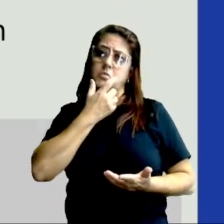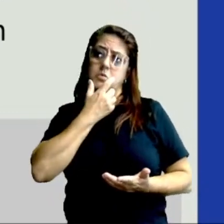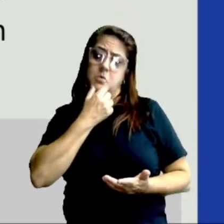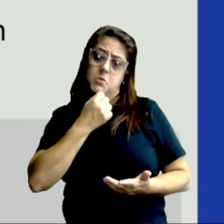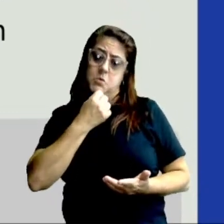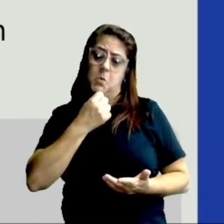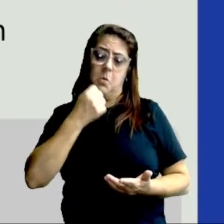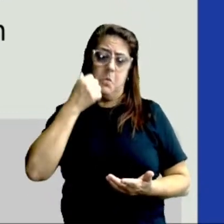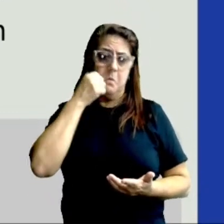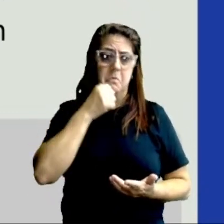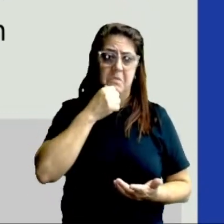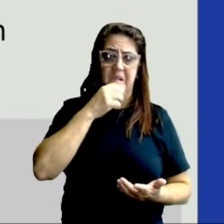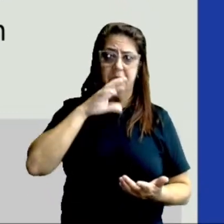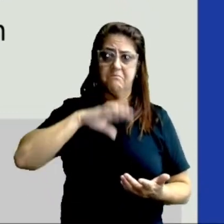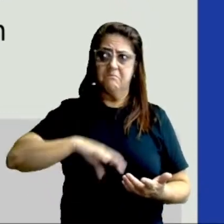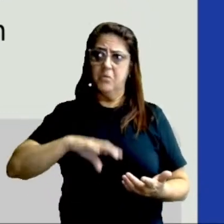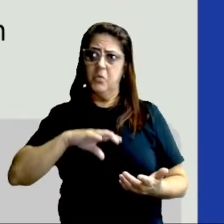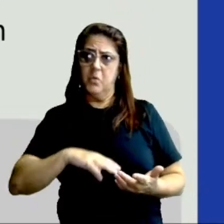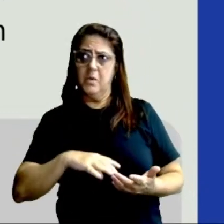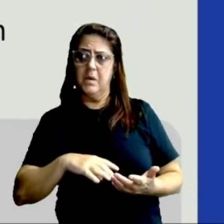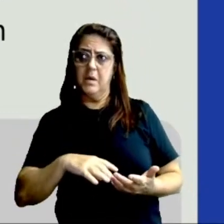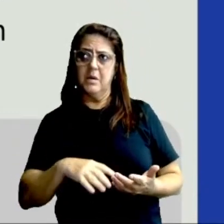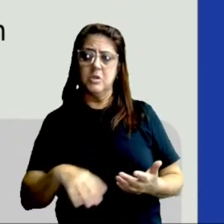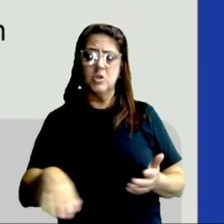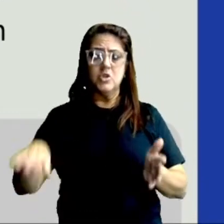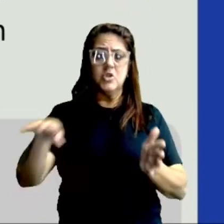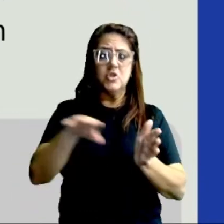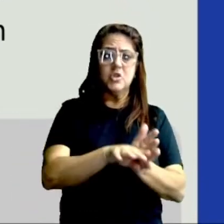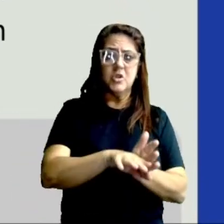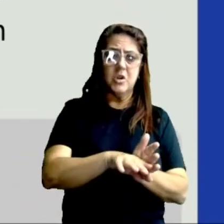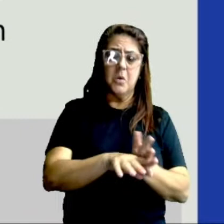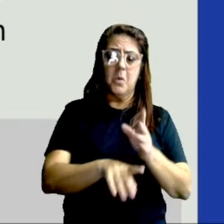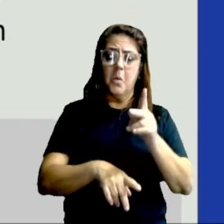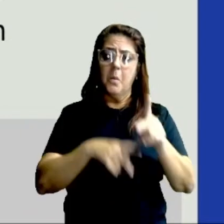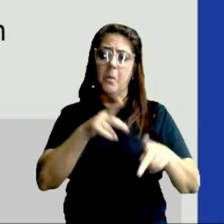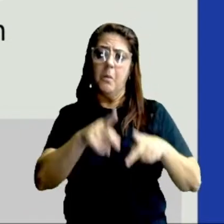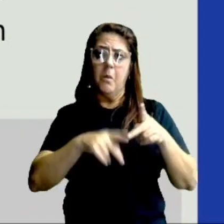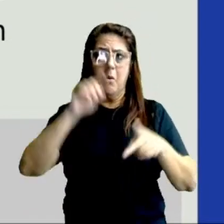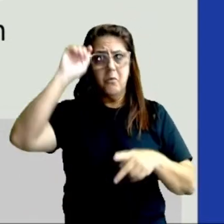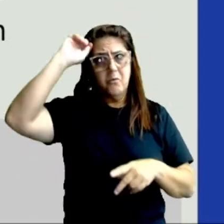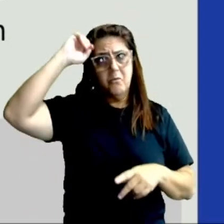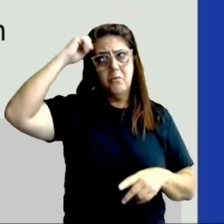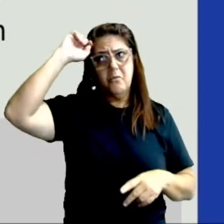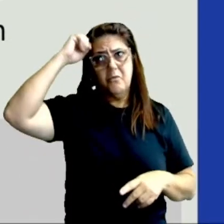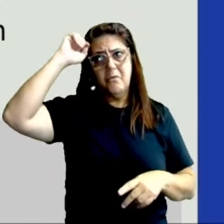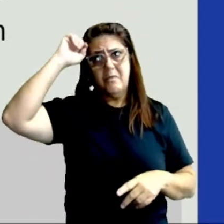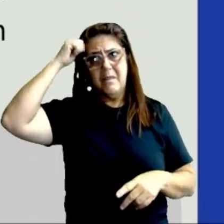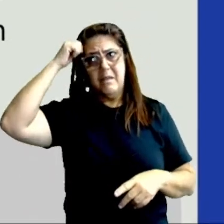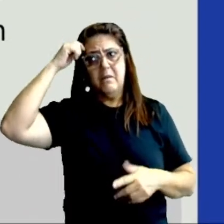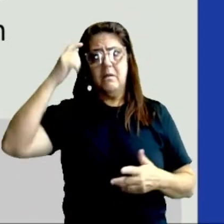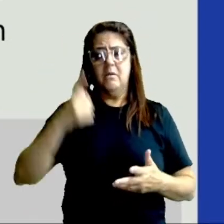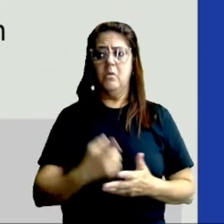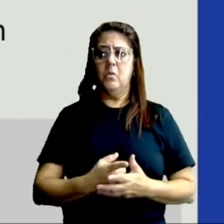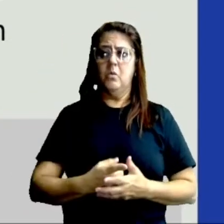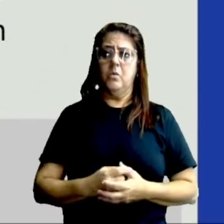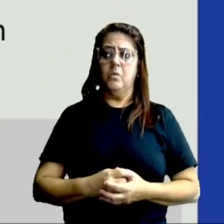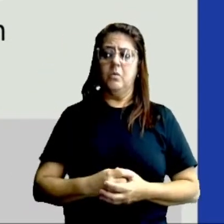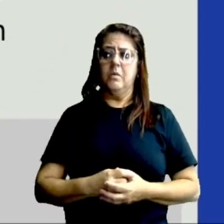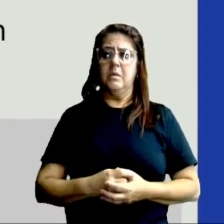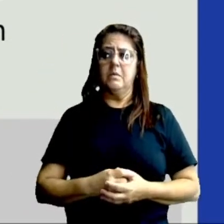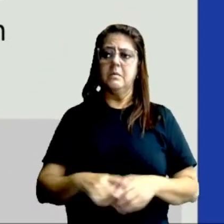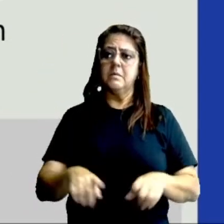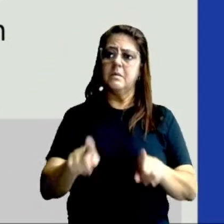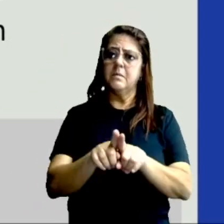dizer assim forçadamente a para as nossas terras dos povos africanos é que foram na verdade e